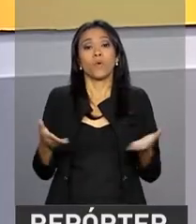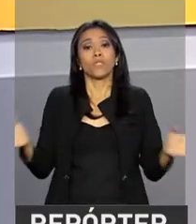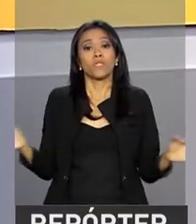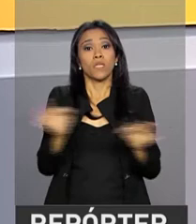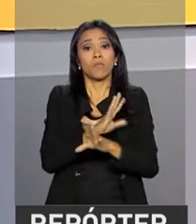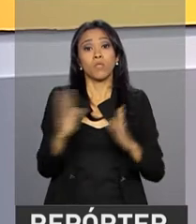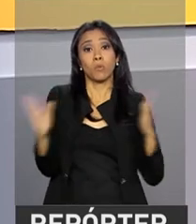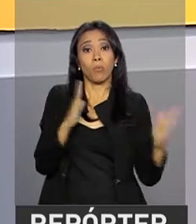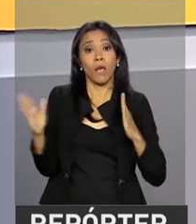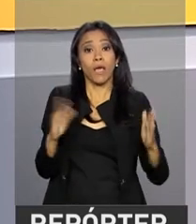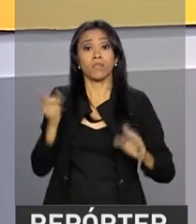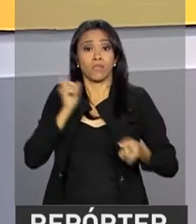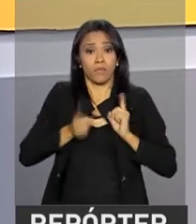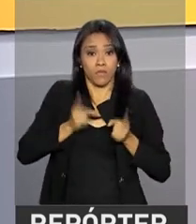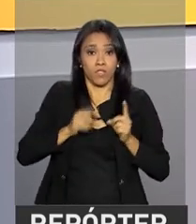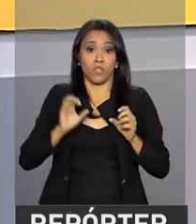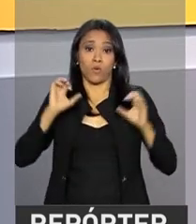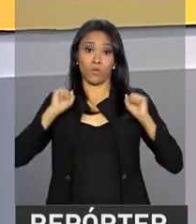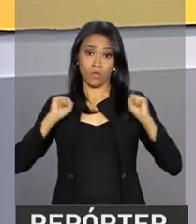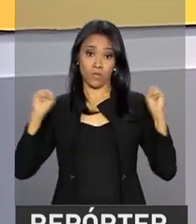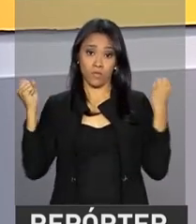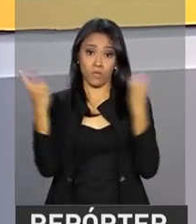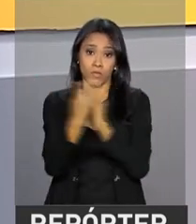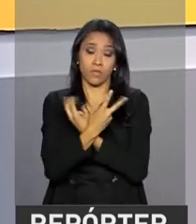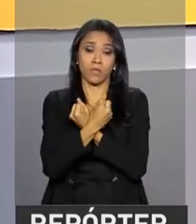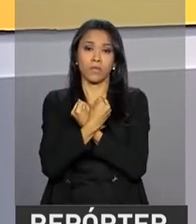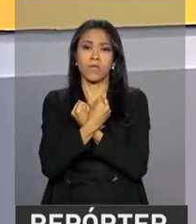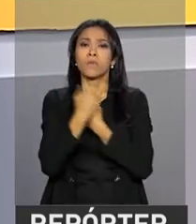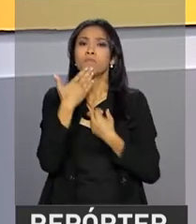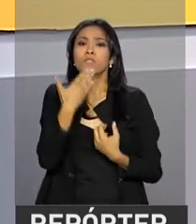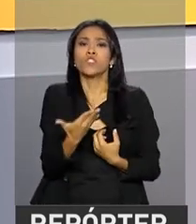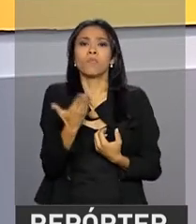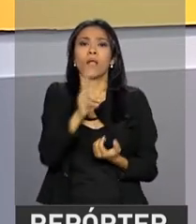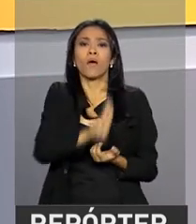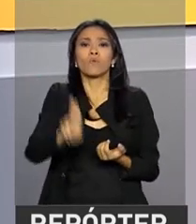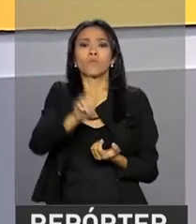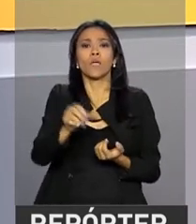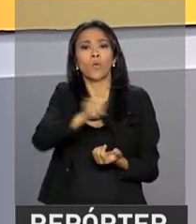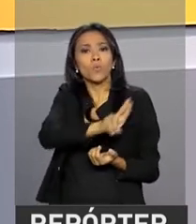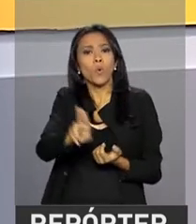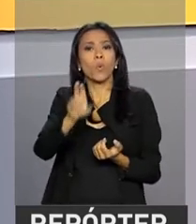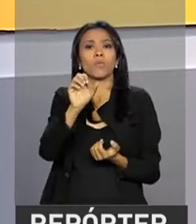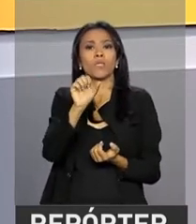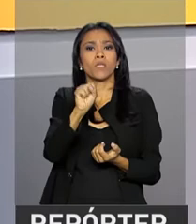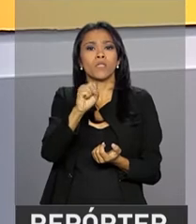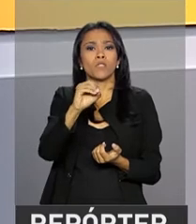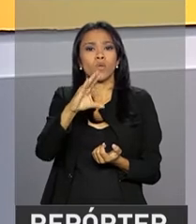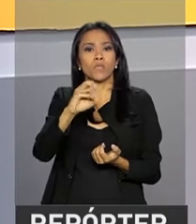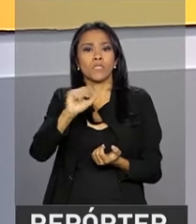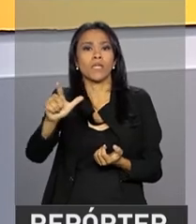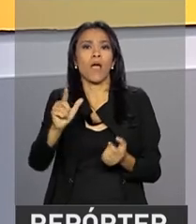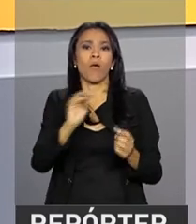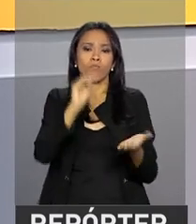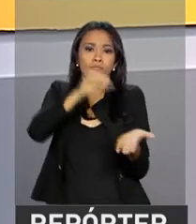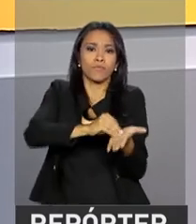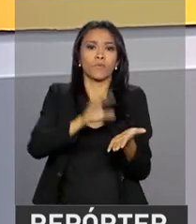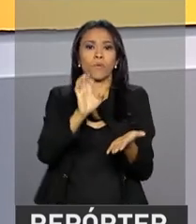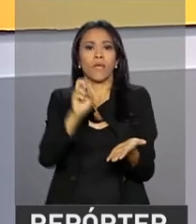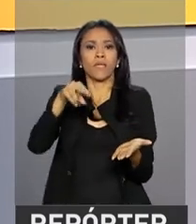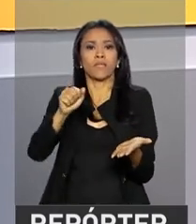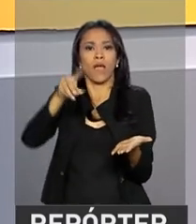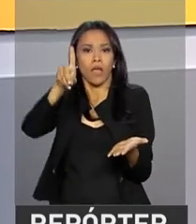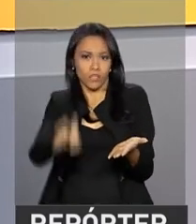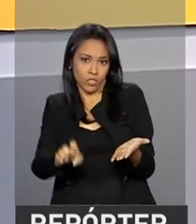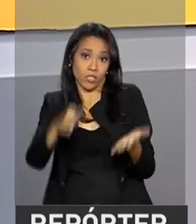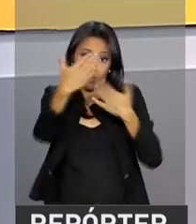para travestis ou transexuais pedirem para usar o nome social no enade deste ano o exame nacional de desempenho dos